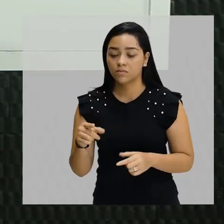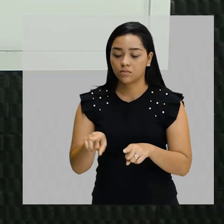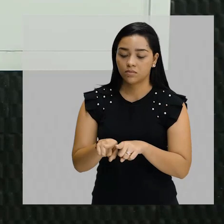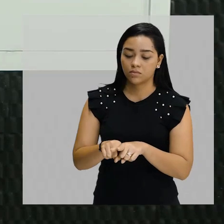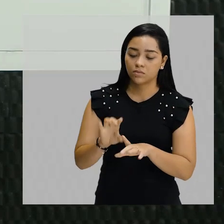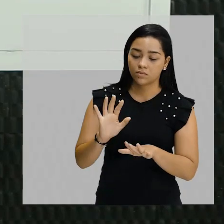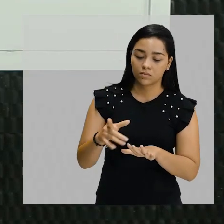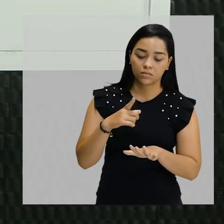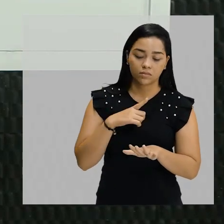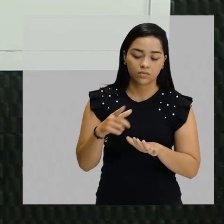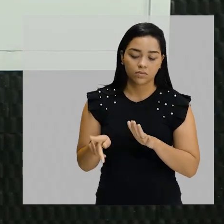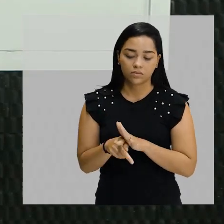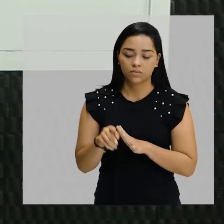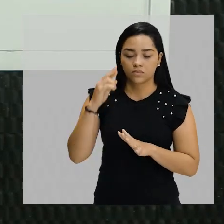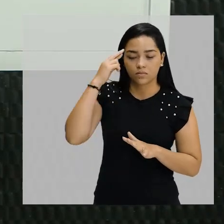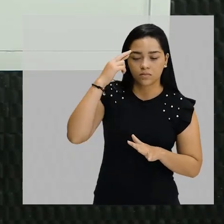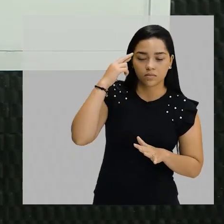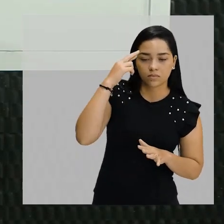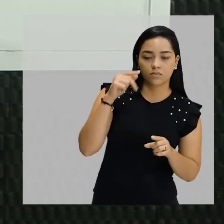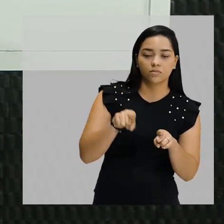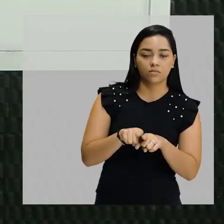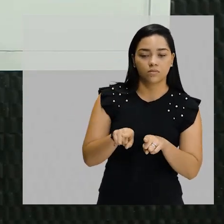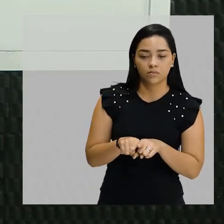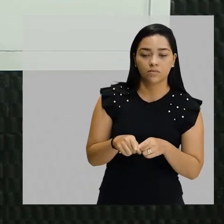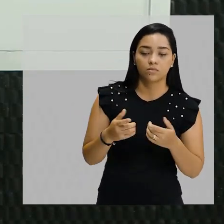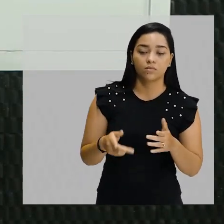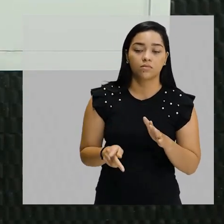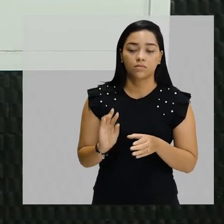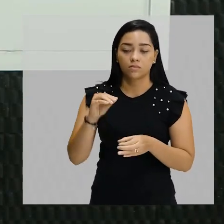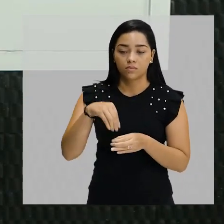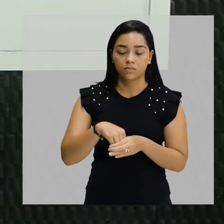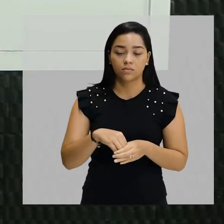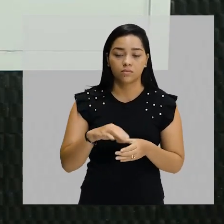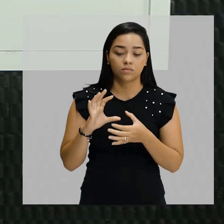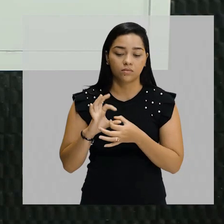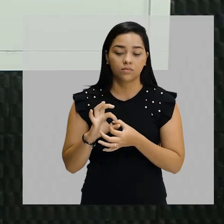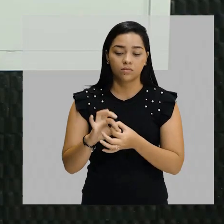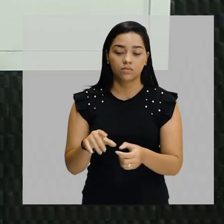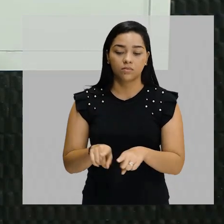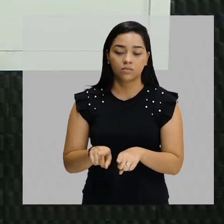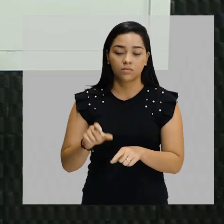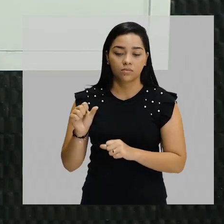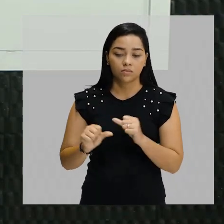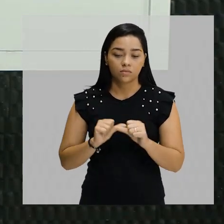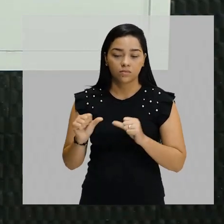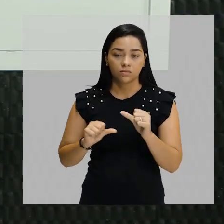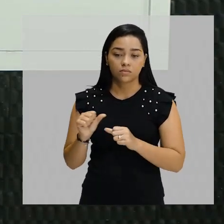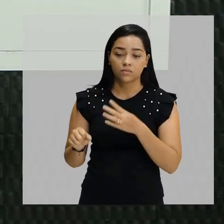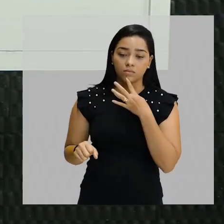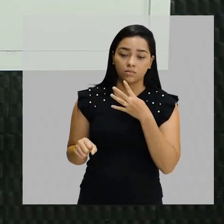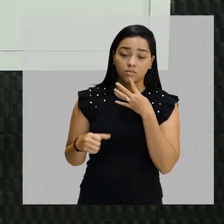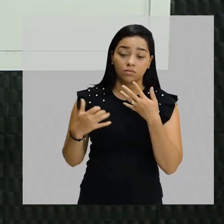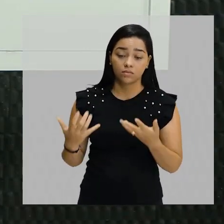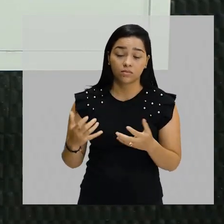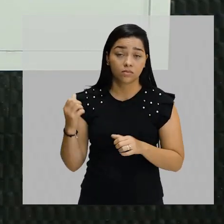que já estão no caso do racionalismo né os dados que já estão conosco você vai transformar em conhecimento e quando